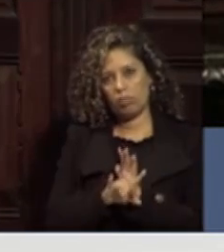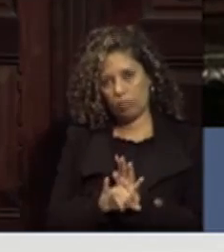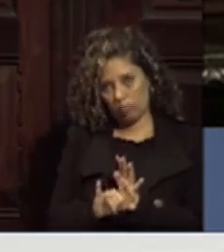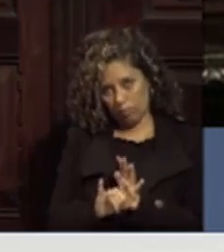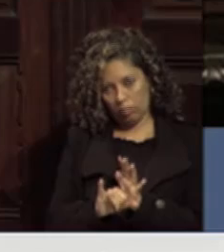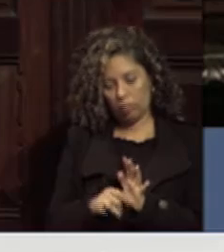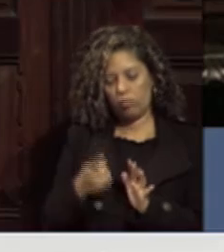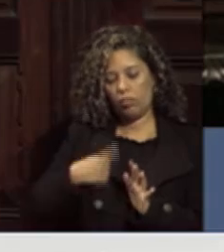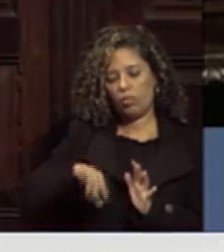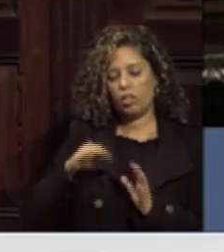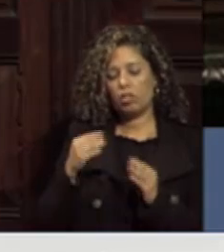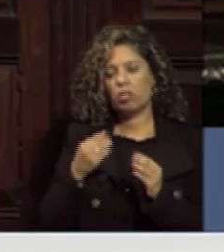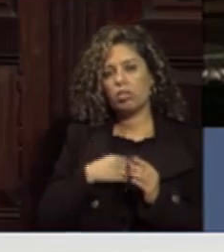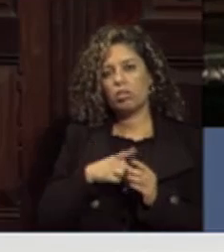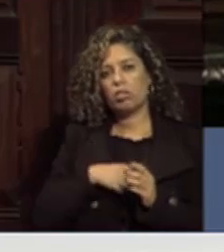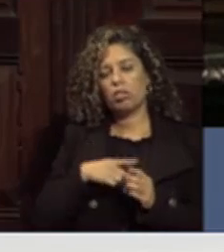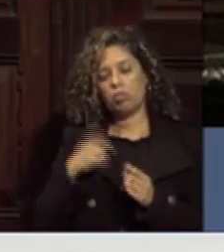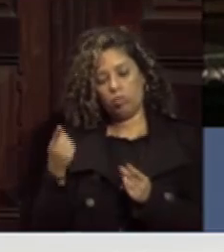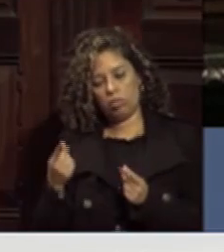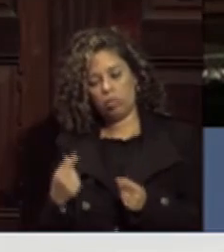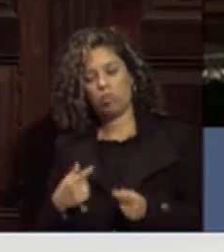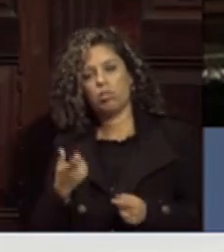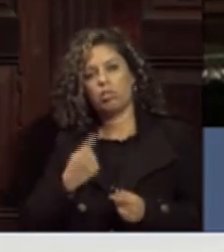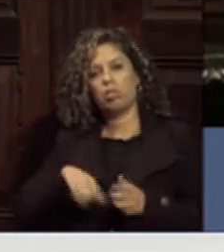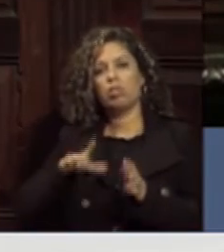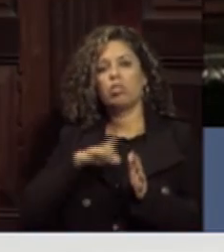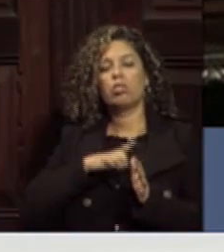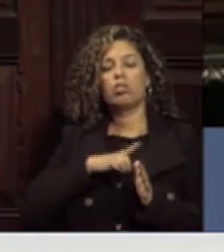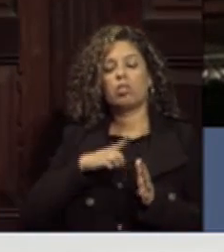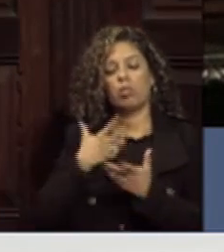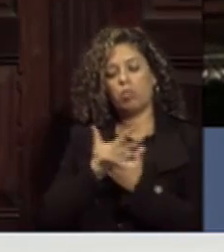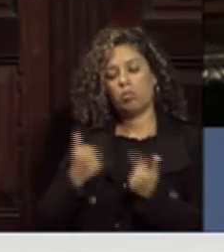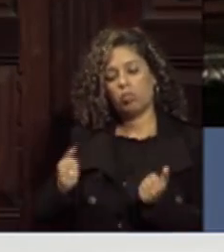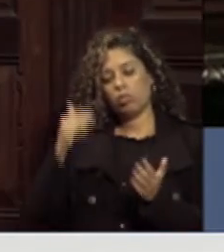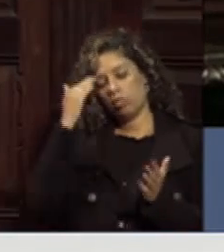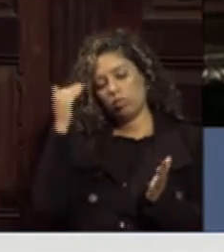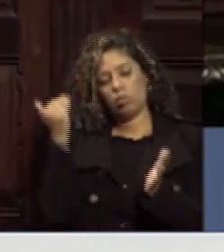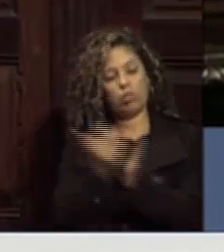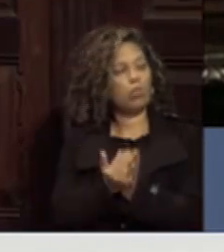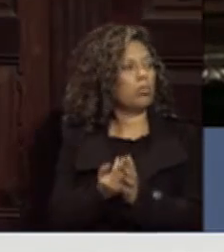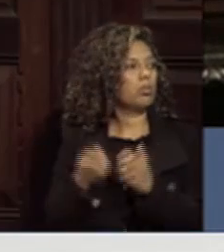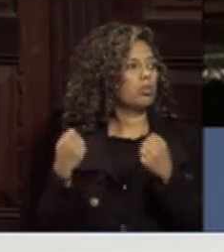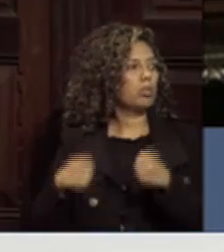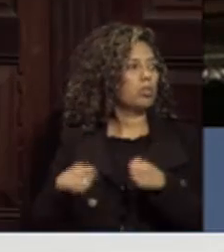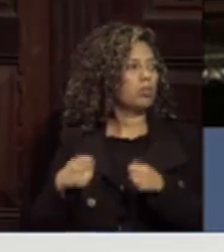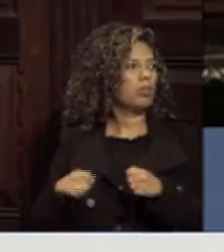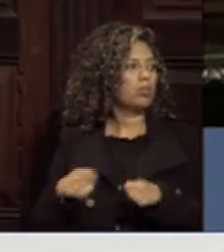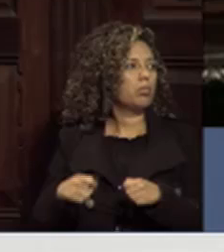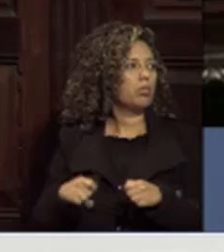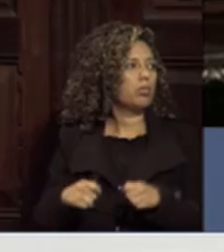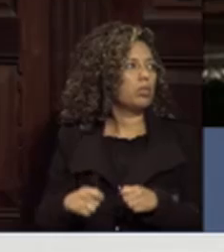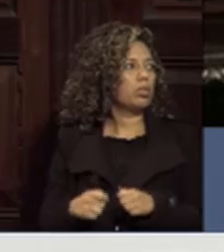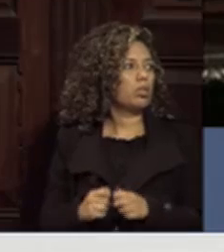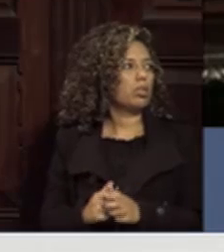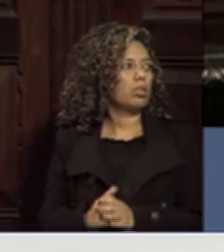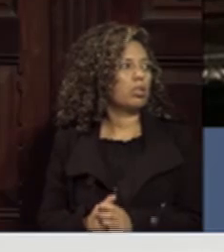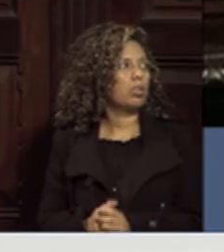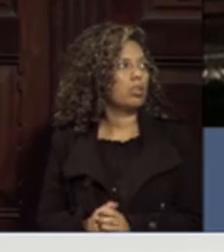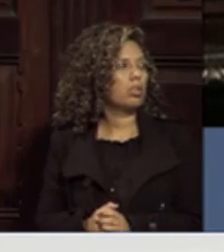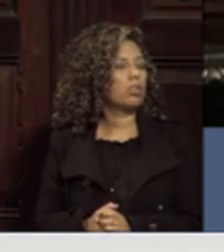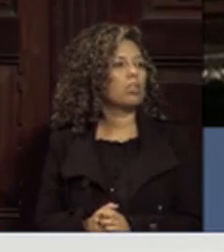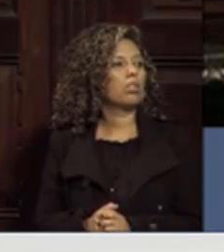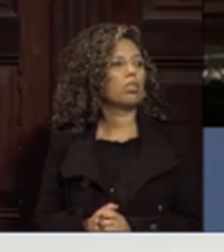de recurso, nós temos mínimos constitucionais a serem cumpridos e não temos uma política pública de